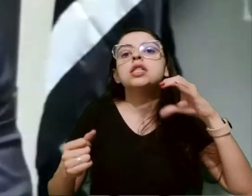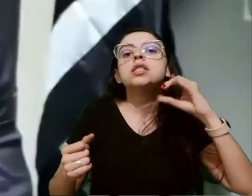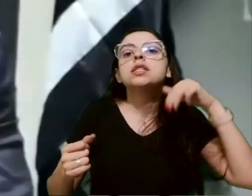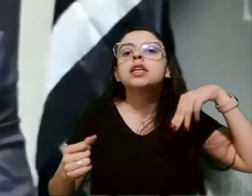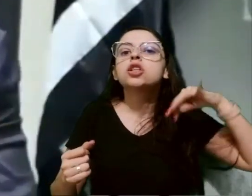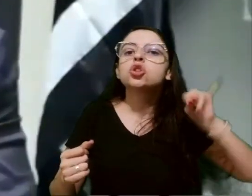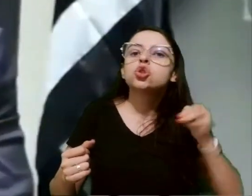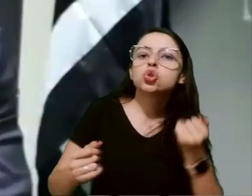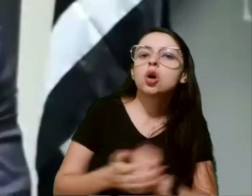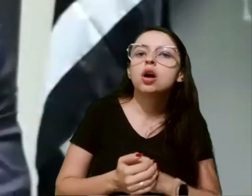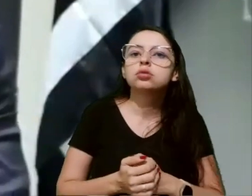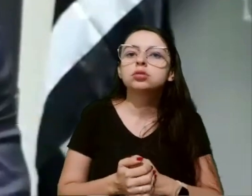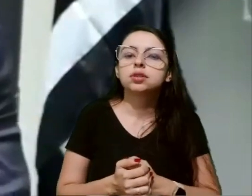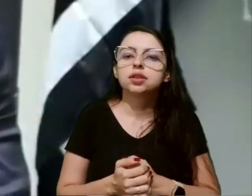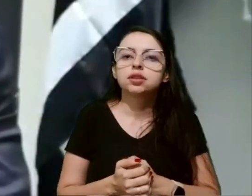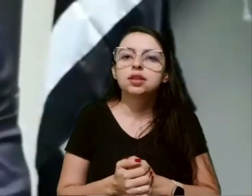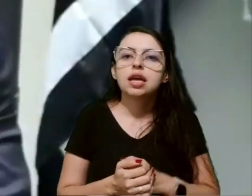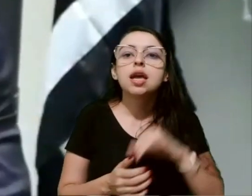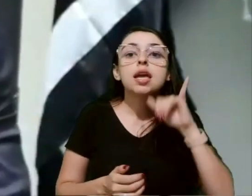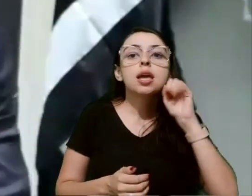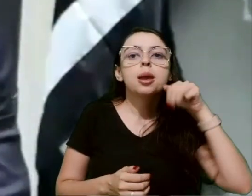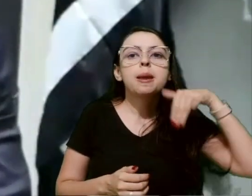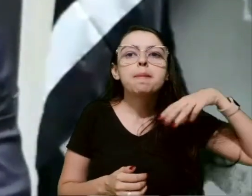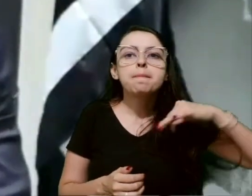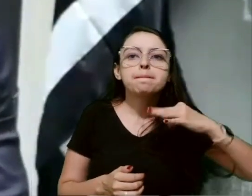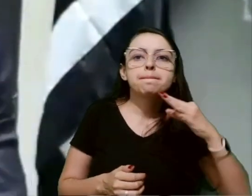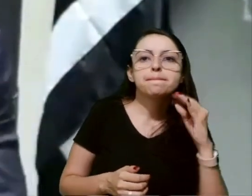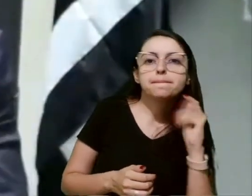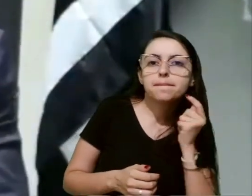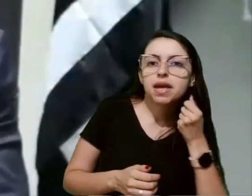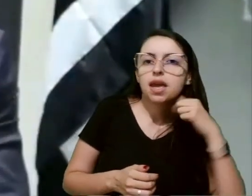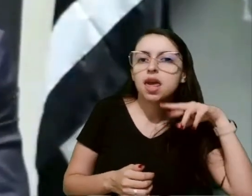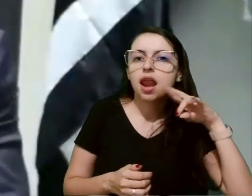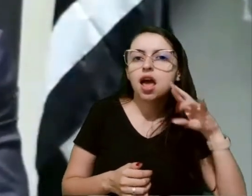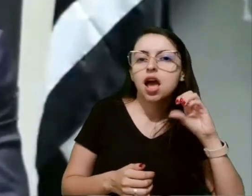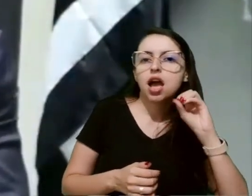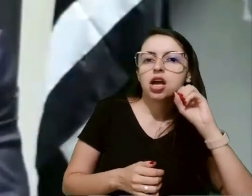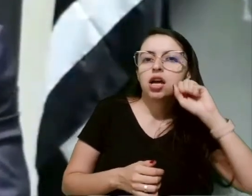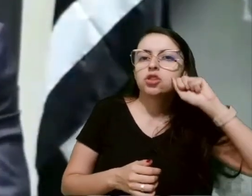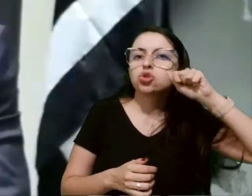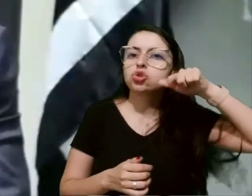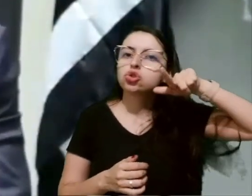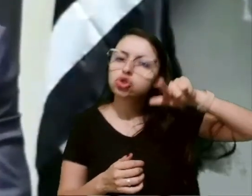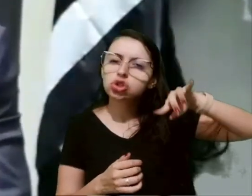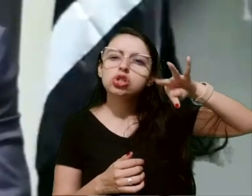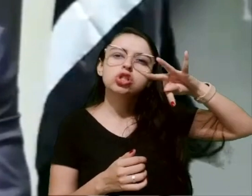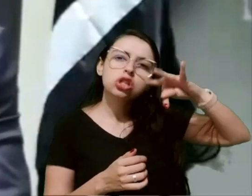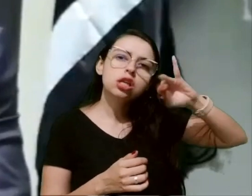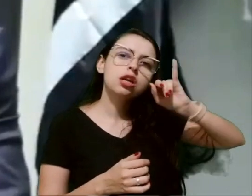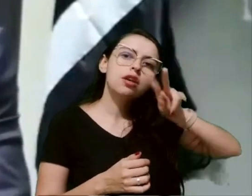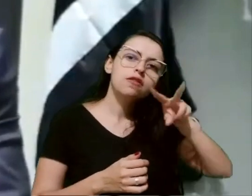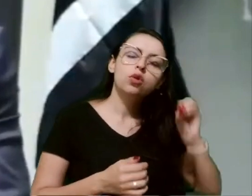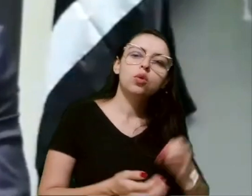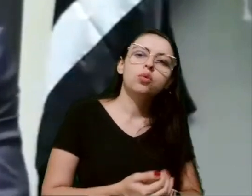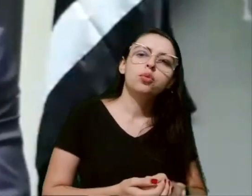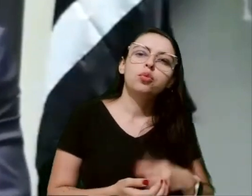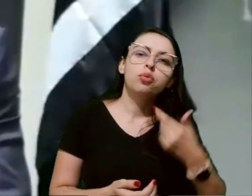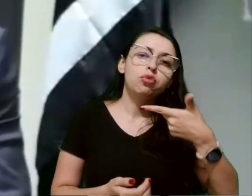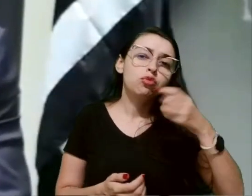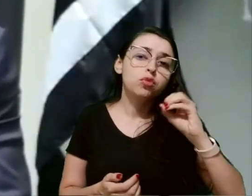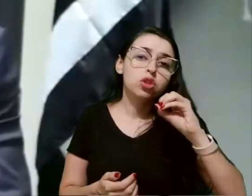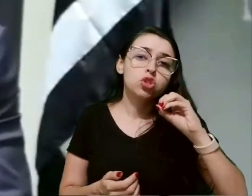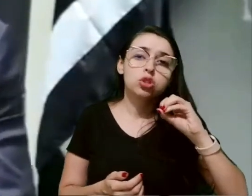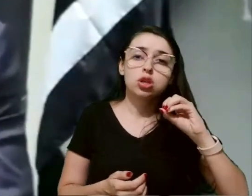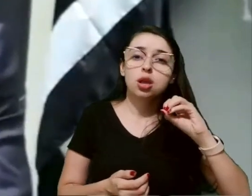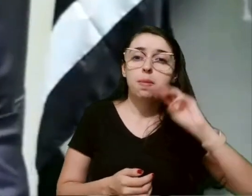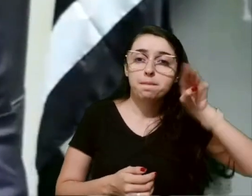CNJ, isso se tornou um imperativo, porque, quando a gente fala de uma realidade em que você tem 20.000 juízes ativos, quase 100